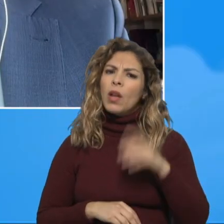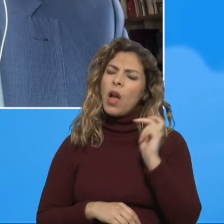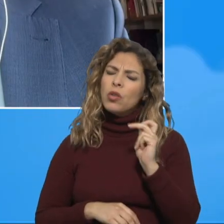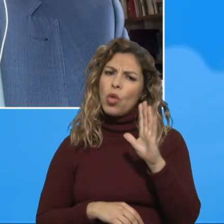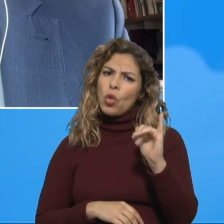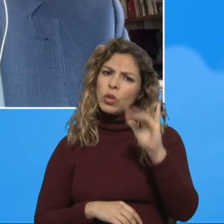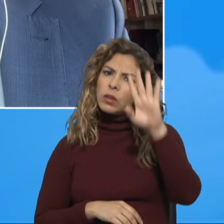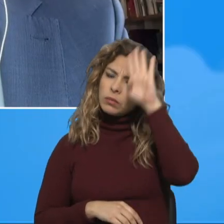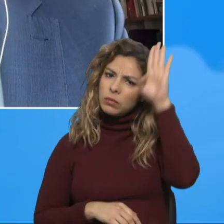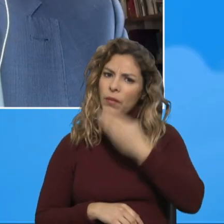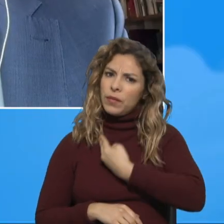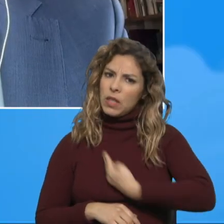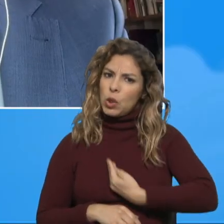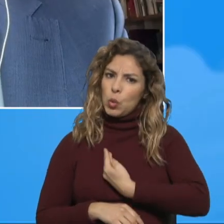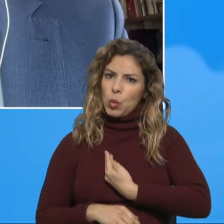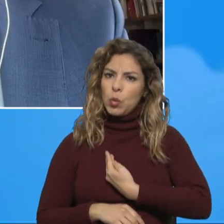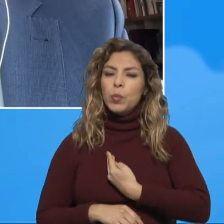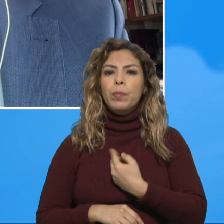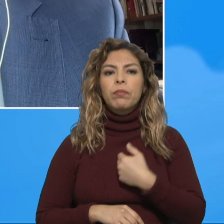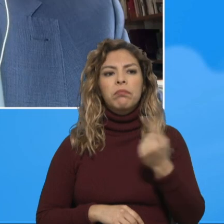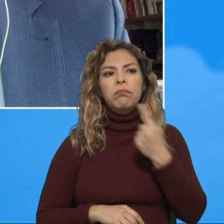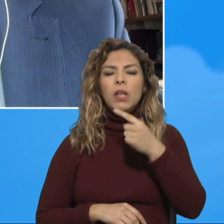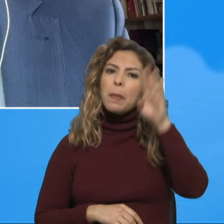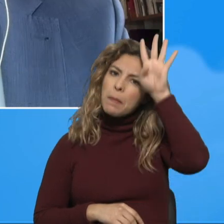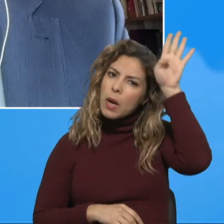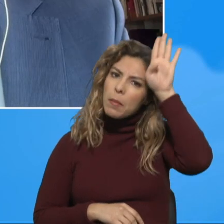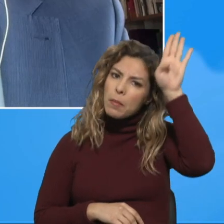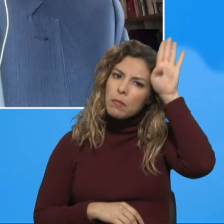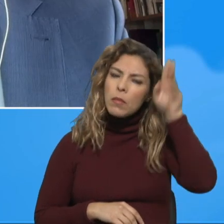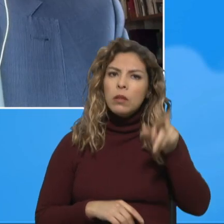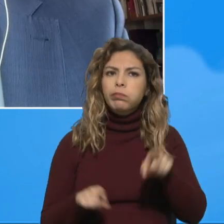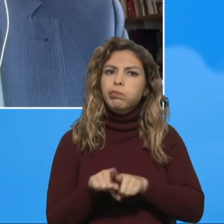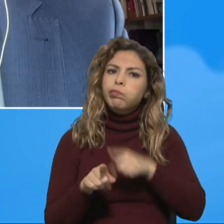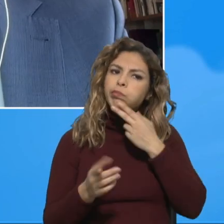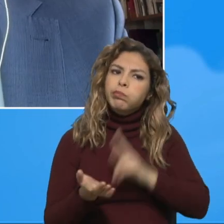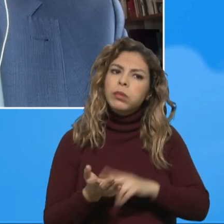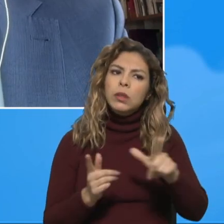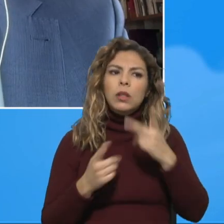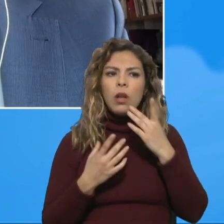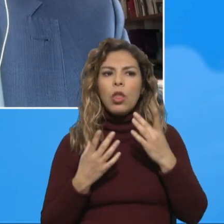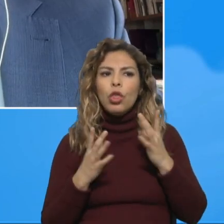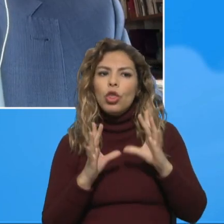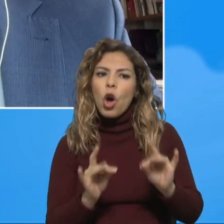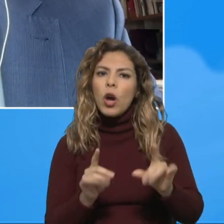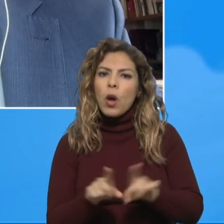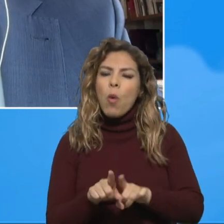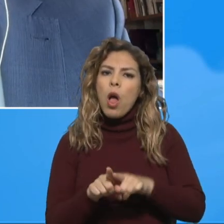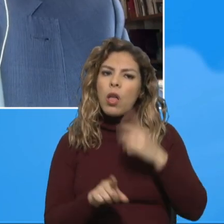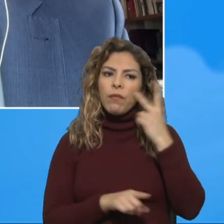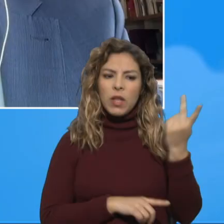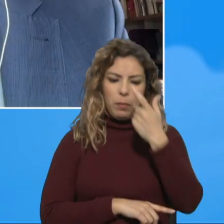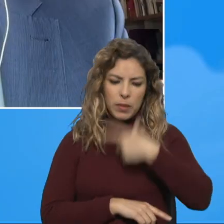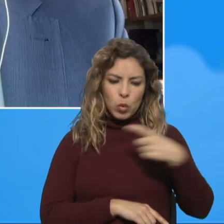pontificado de Francisco. Podemos dizer que é um Papa que toca a vida real das pessoas, que nos transmite